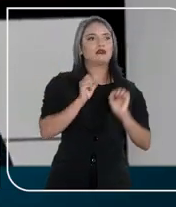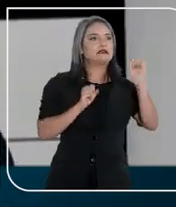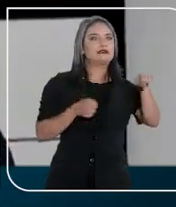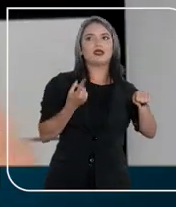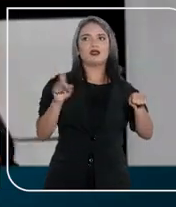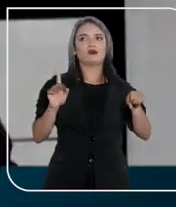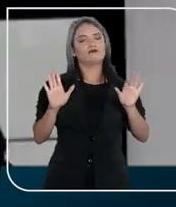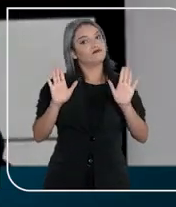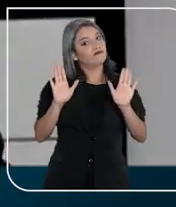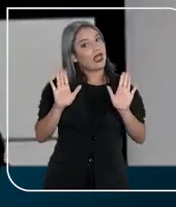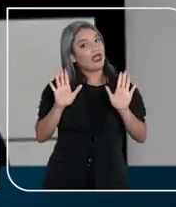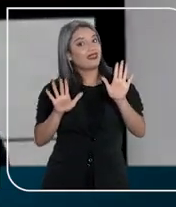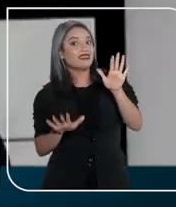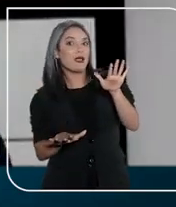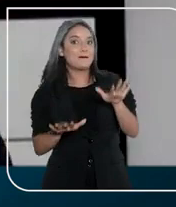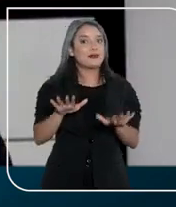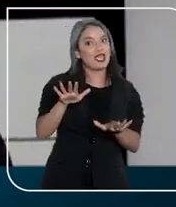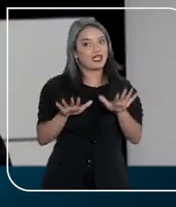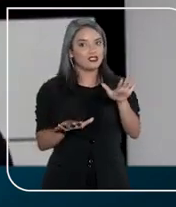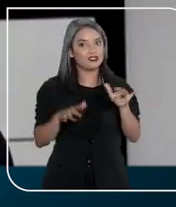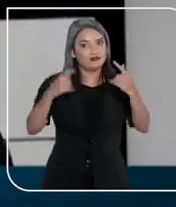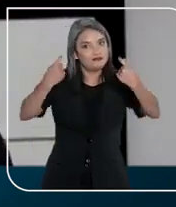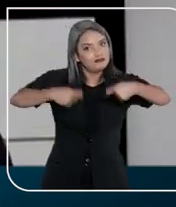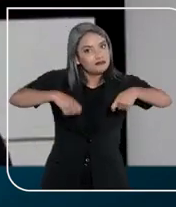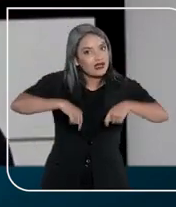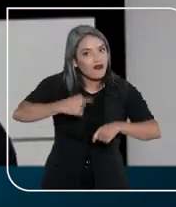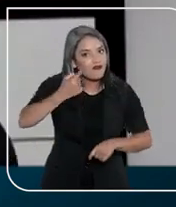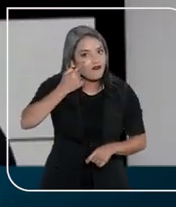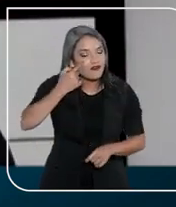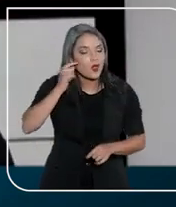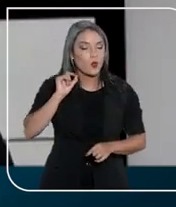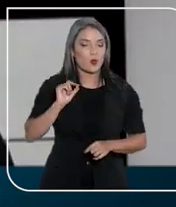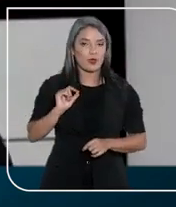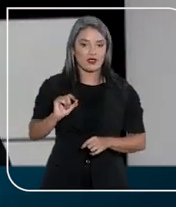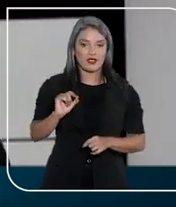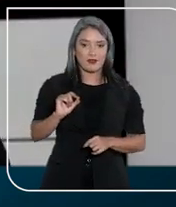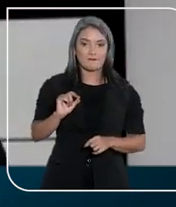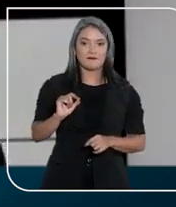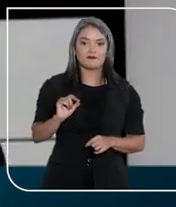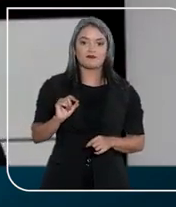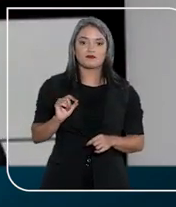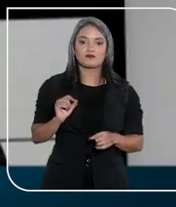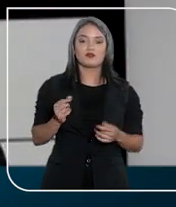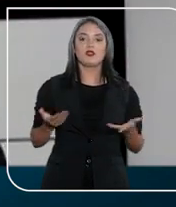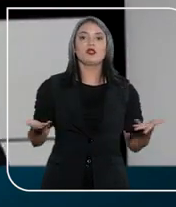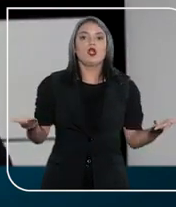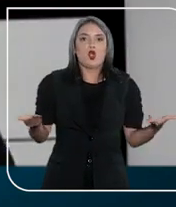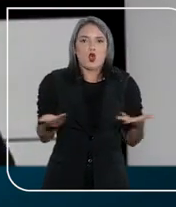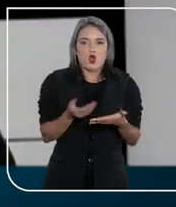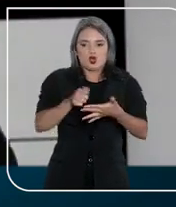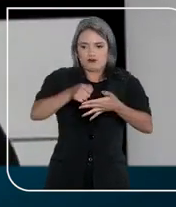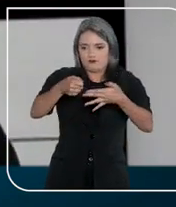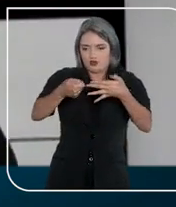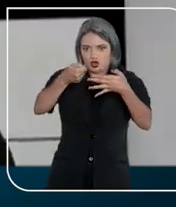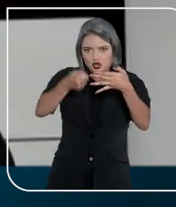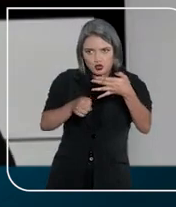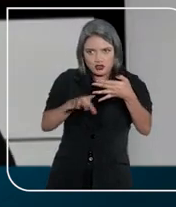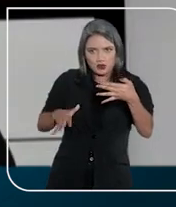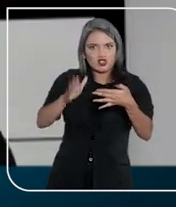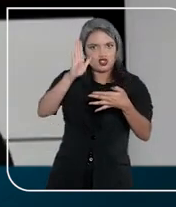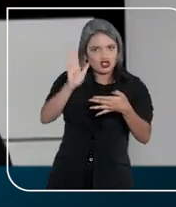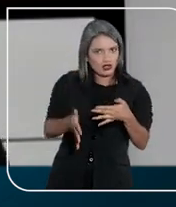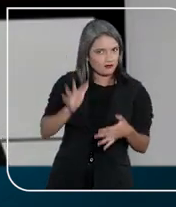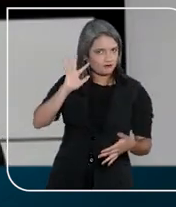negativamente. Nós temos que entender algumas condicionantes. Então, como é que está pautada hoje a jurisprudência? De novo, foi uma